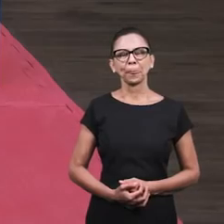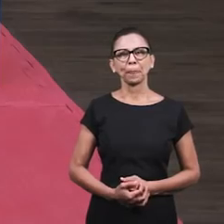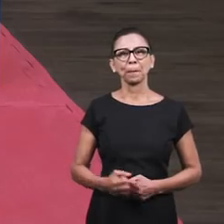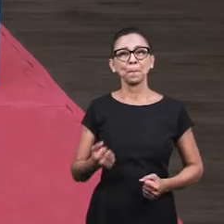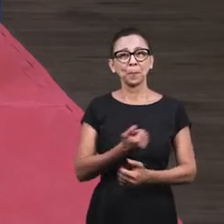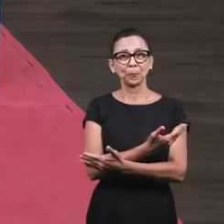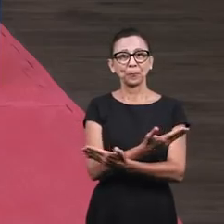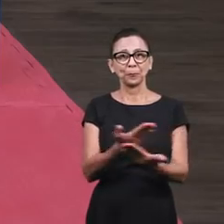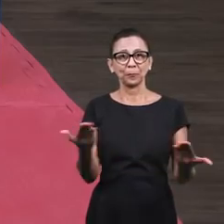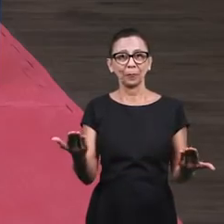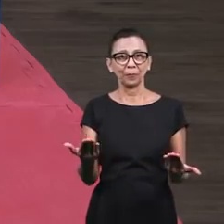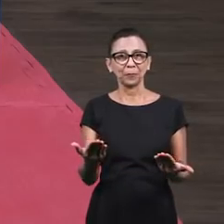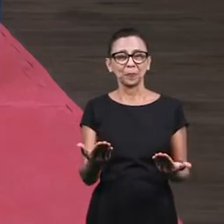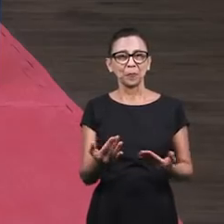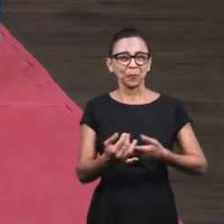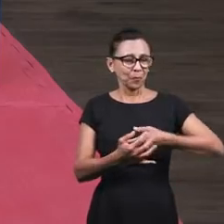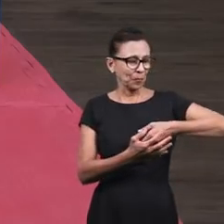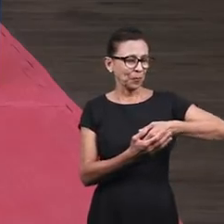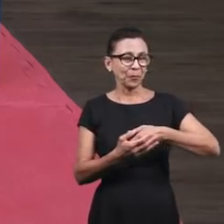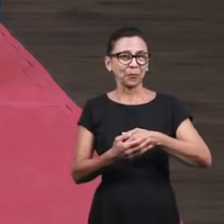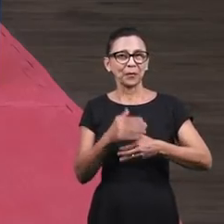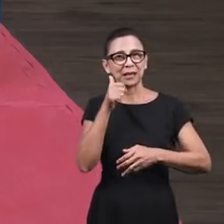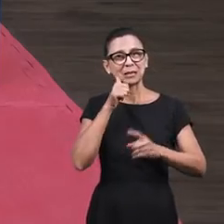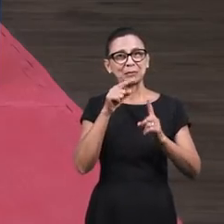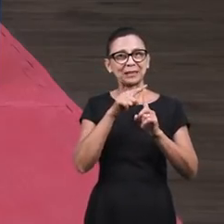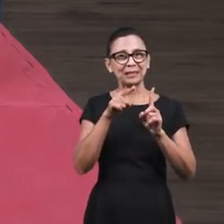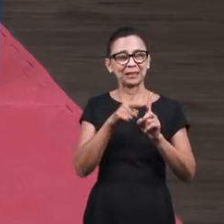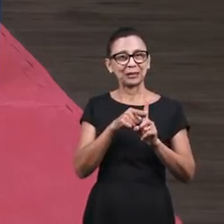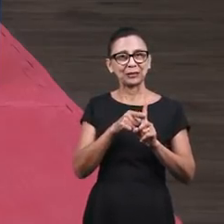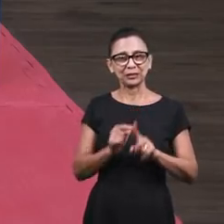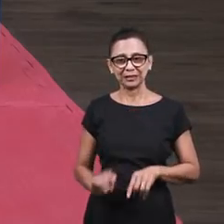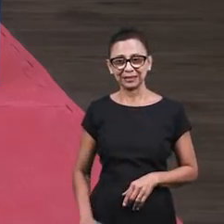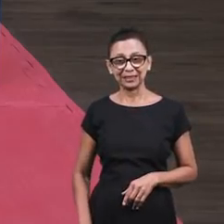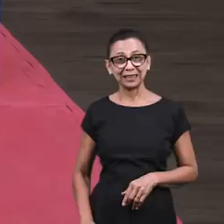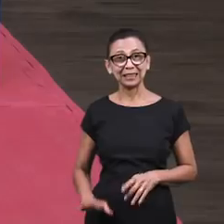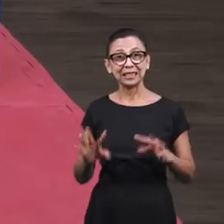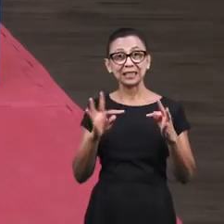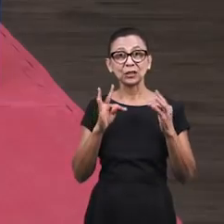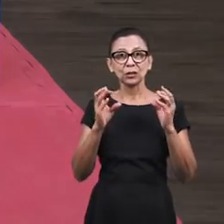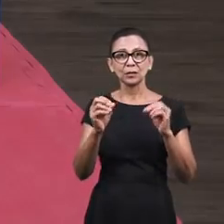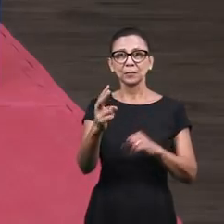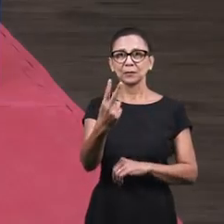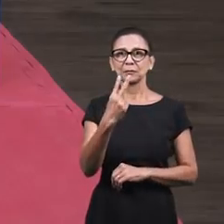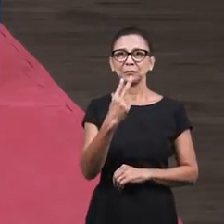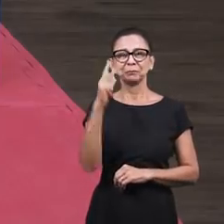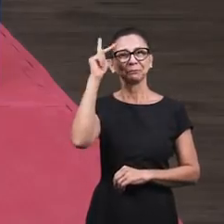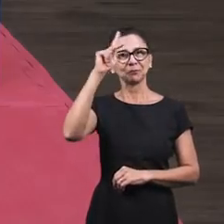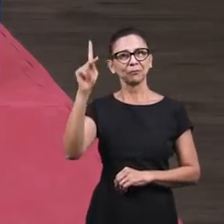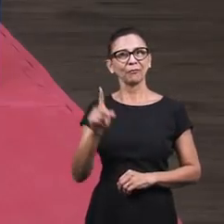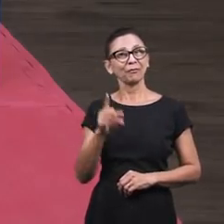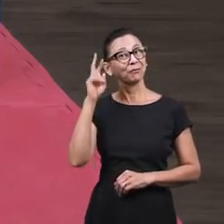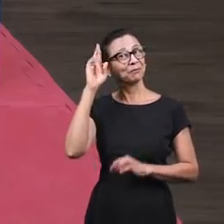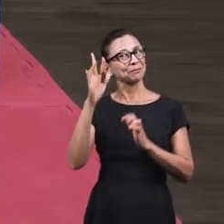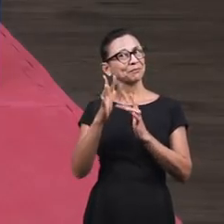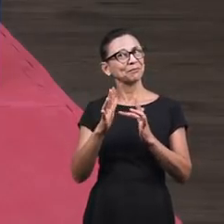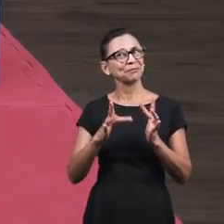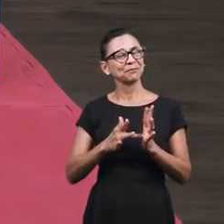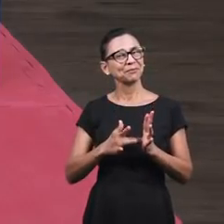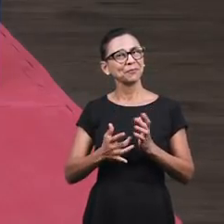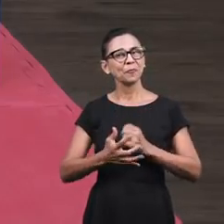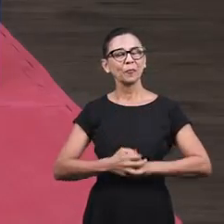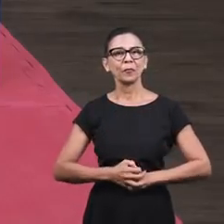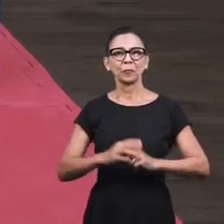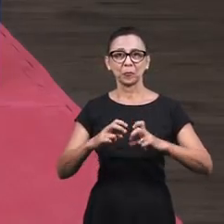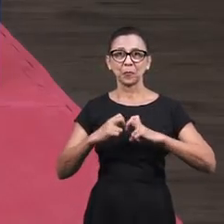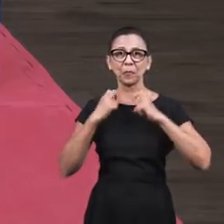Oi eu gostaria de cumprimentar a os bebês a gestantes as crianças e todos aqueles que nos assistem com a paz